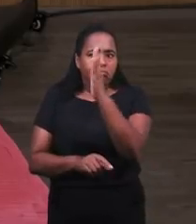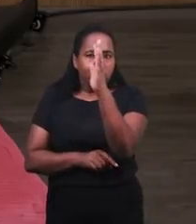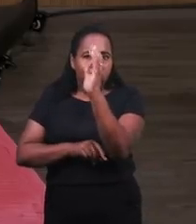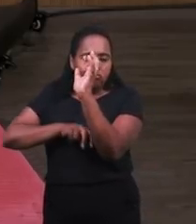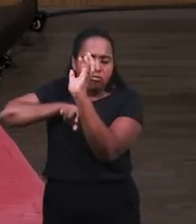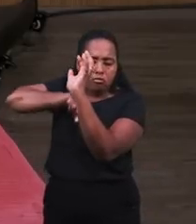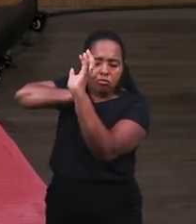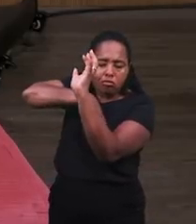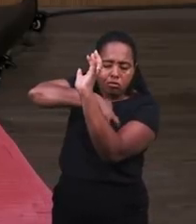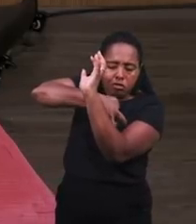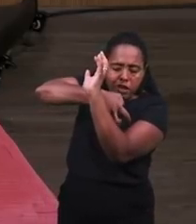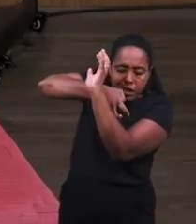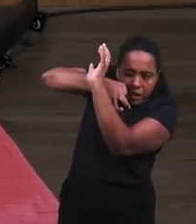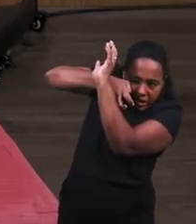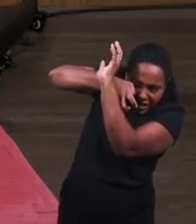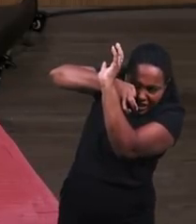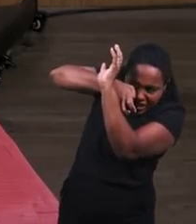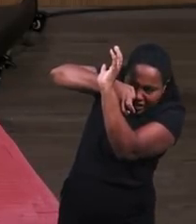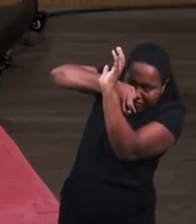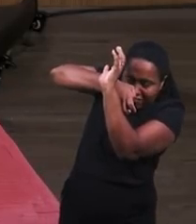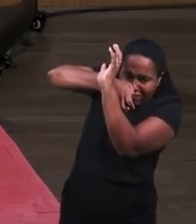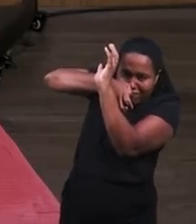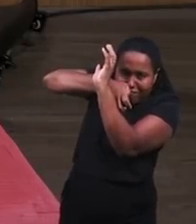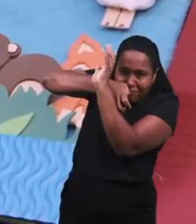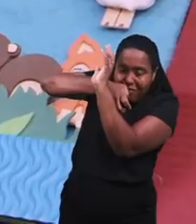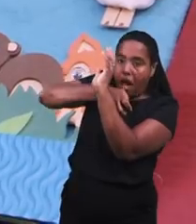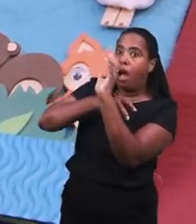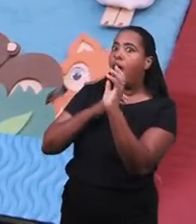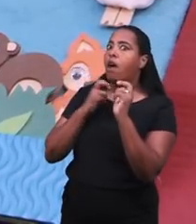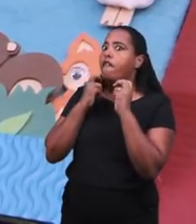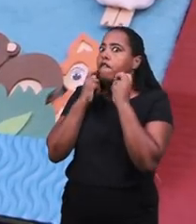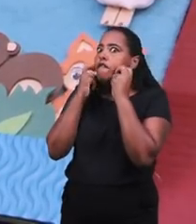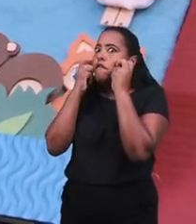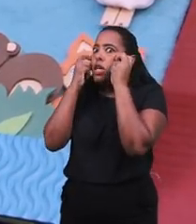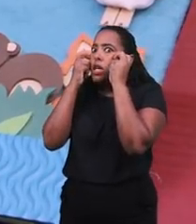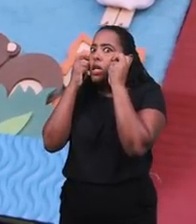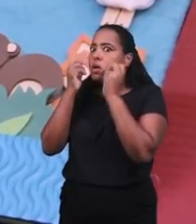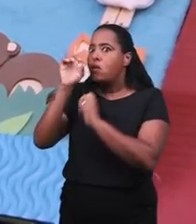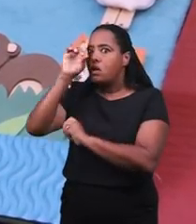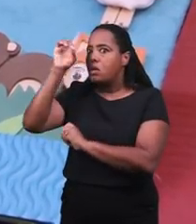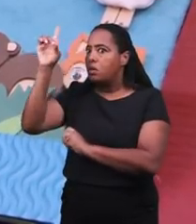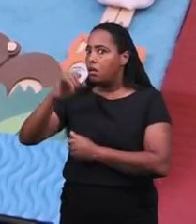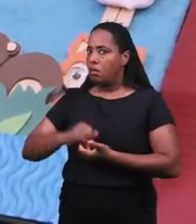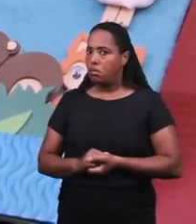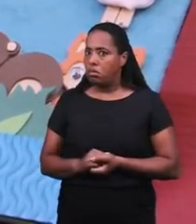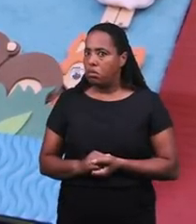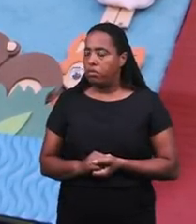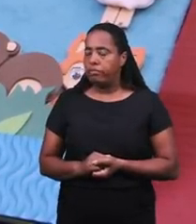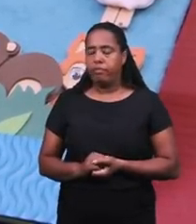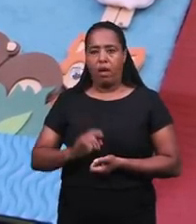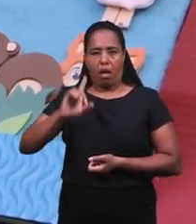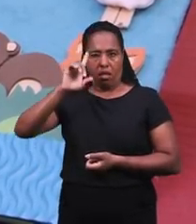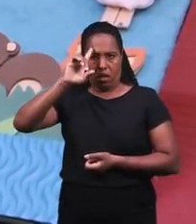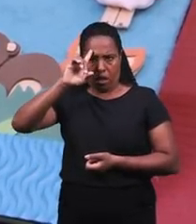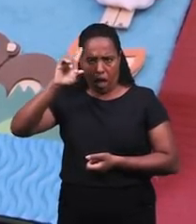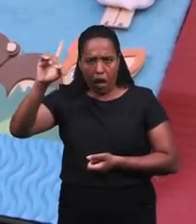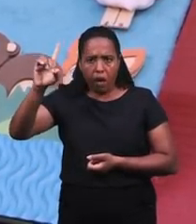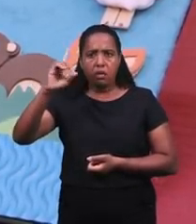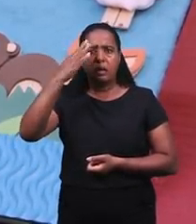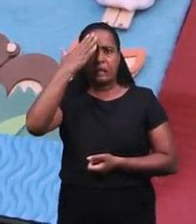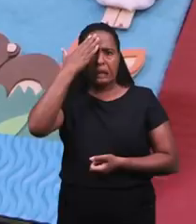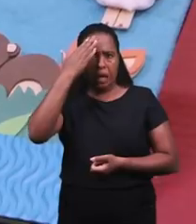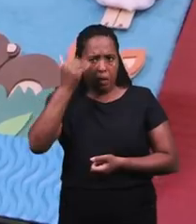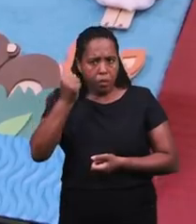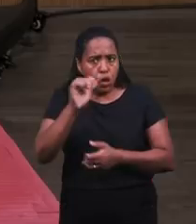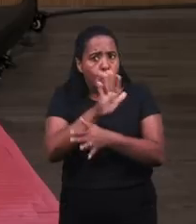porque ficaram com muita vergonha de Deus. Mas Deus sabia de tudo? Sabia. Mas o amor